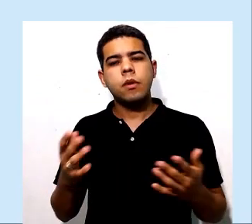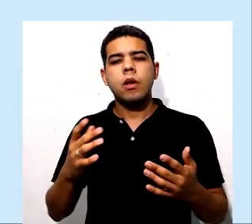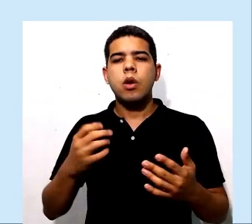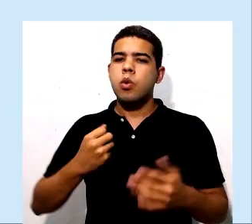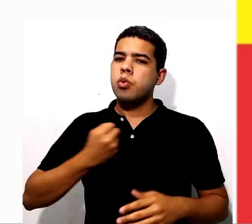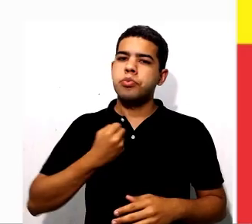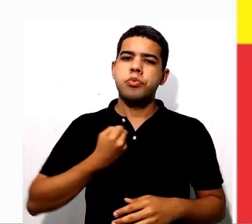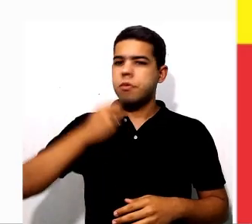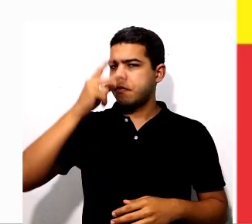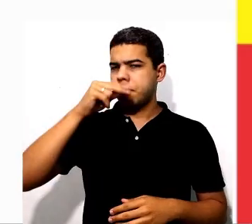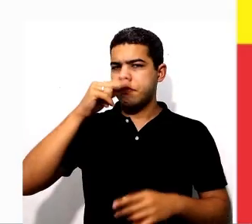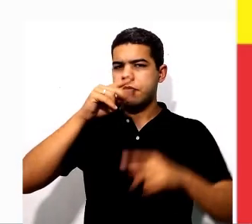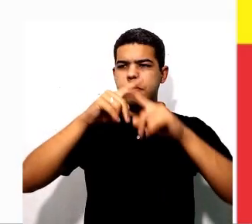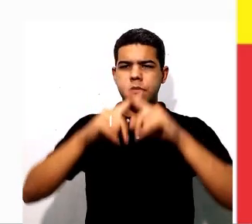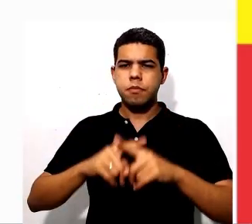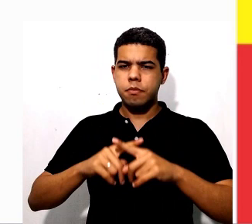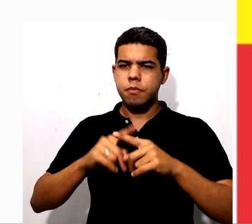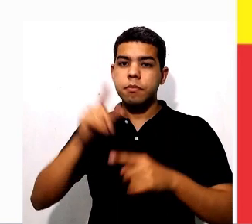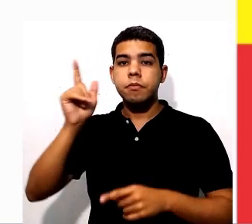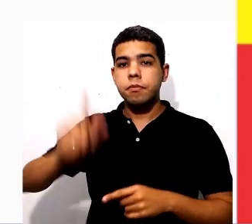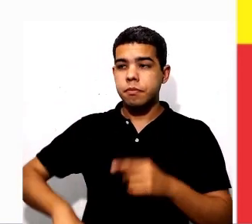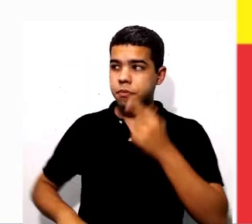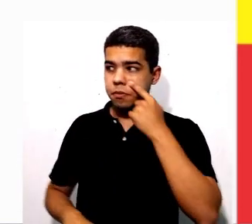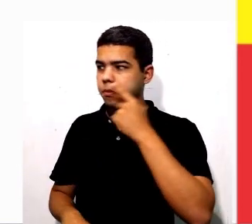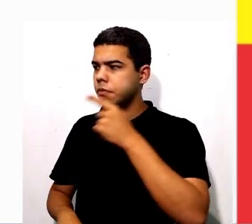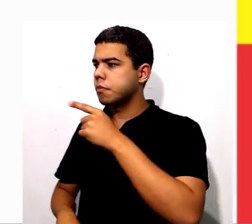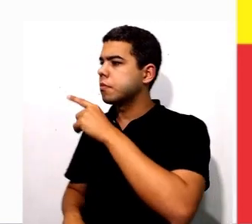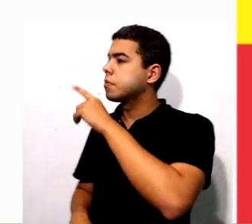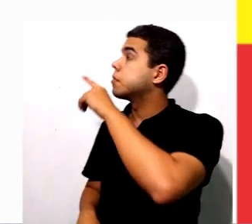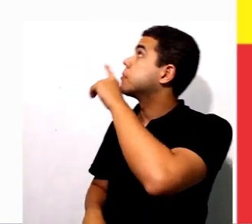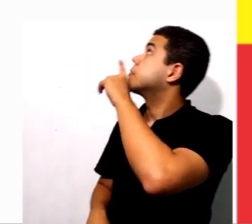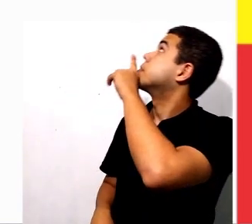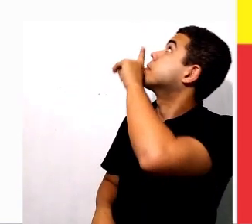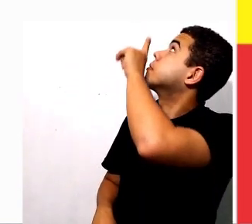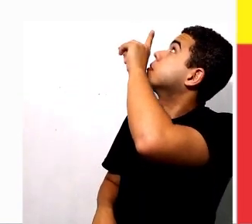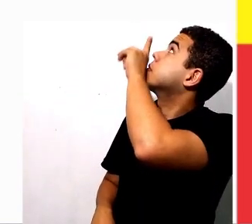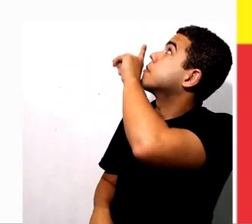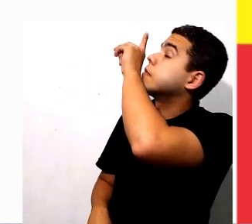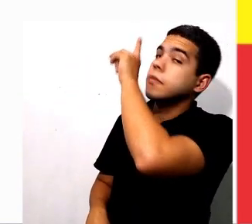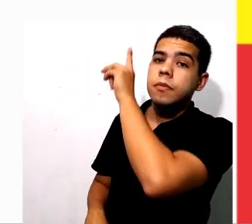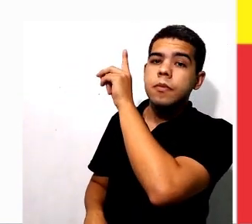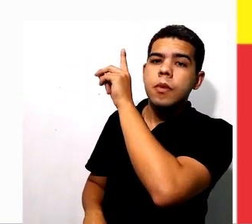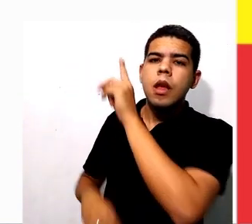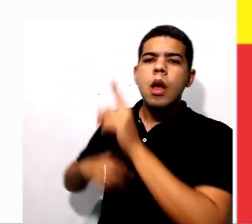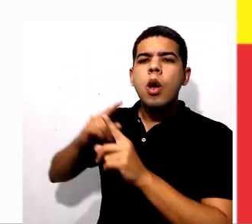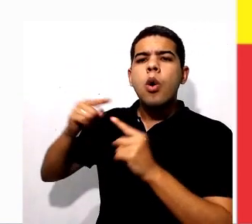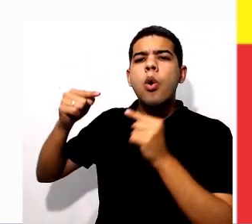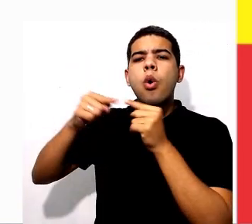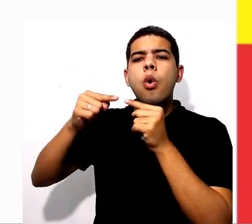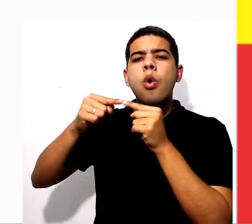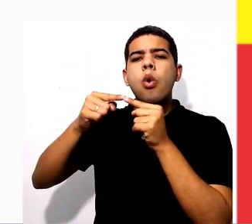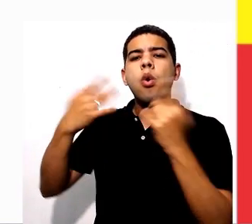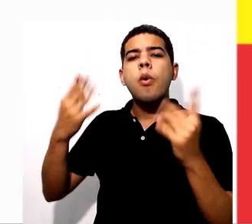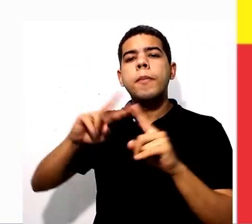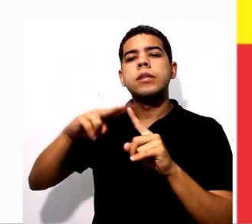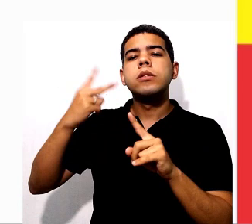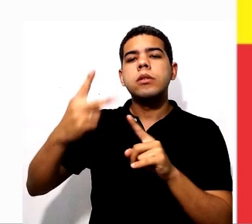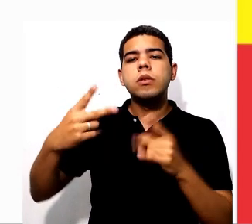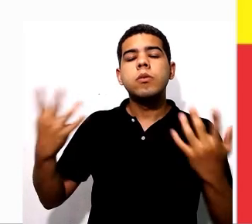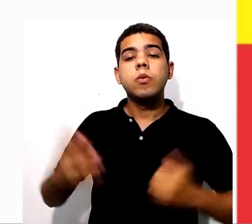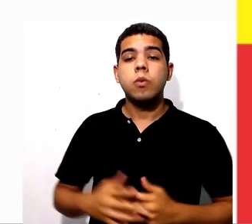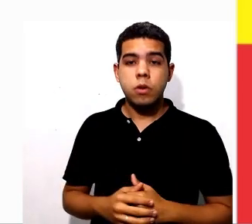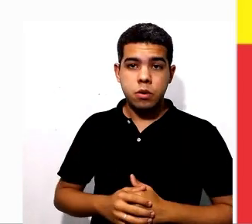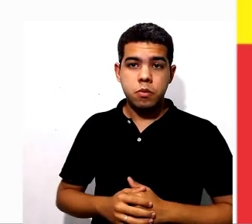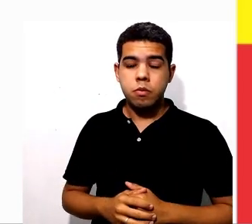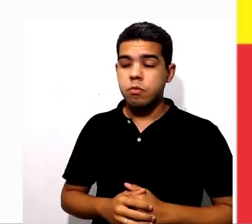multiplicado. Então, voltando aí para a tela. Qual dessas figuras representa essa imagem que está destacada, que é que a questão